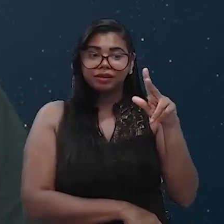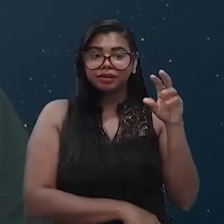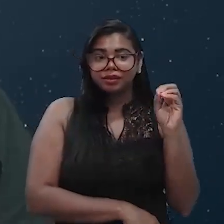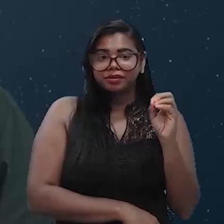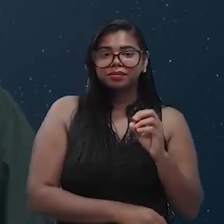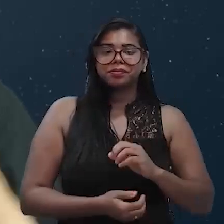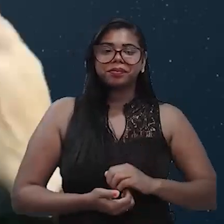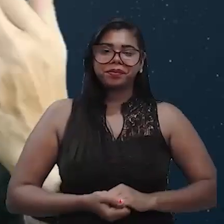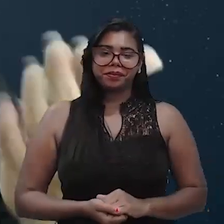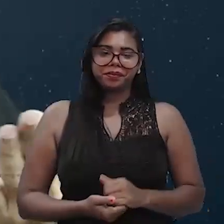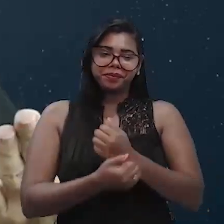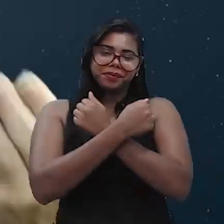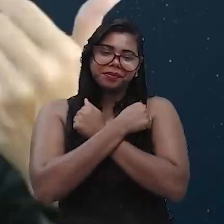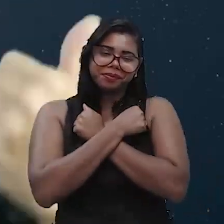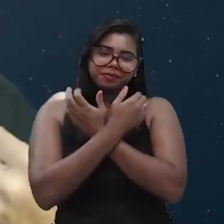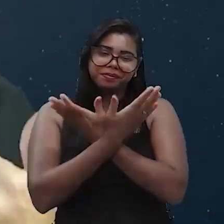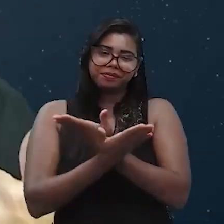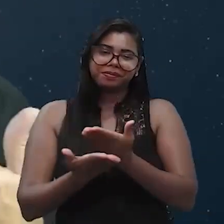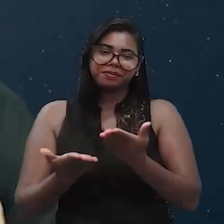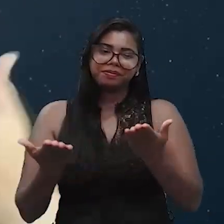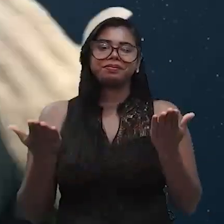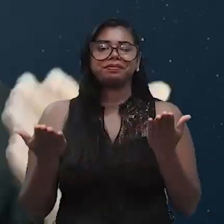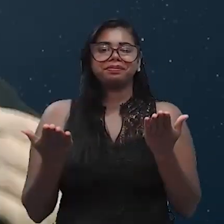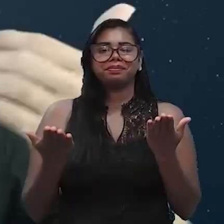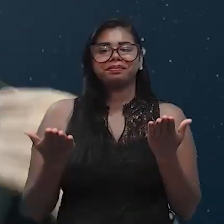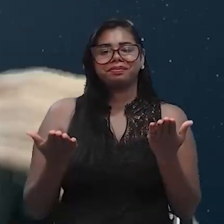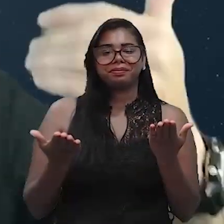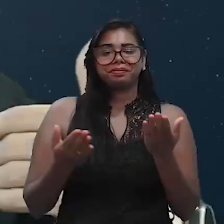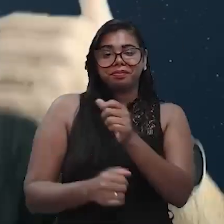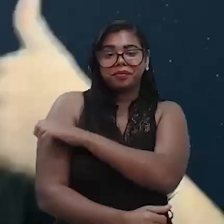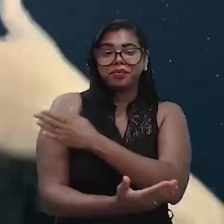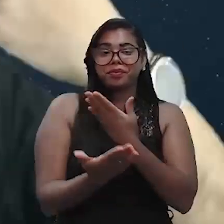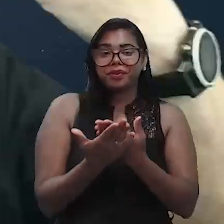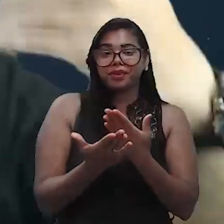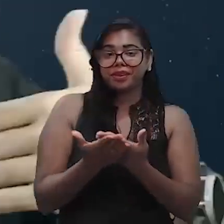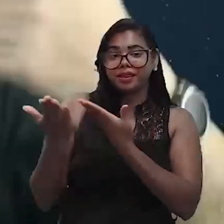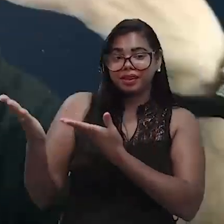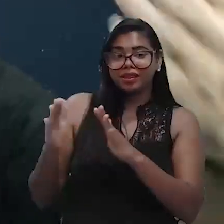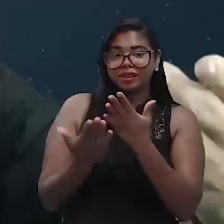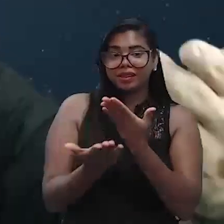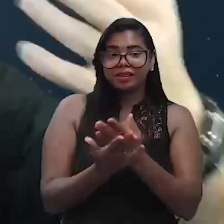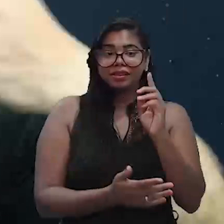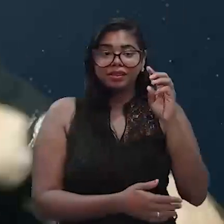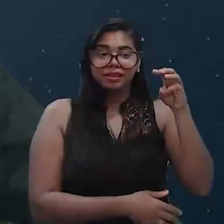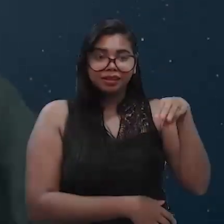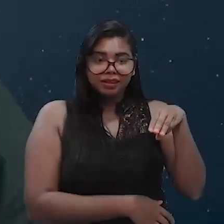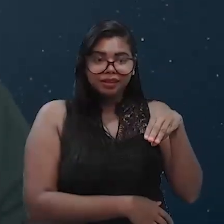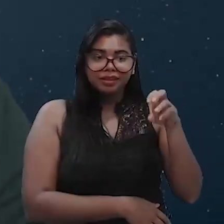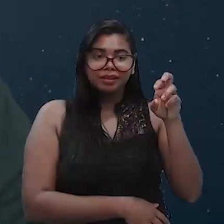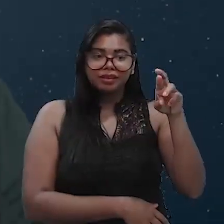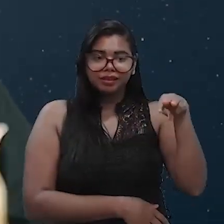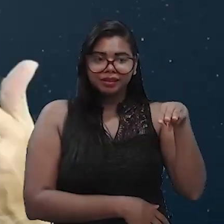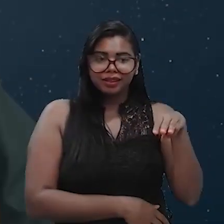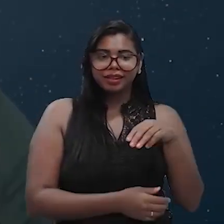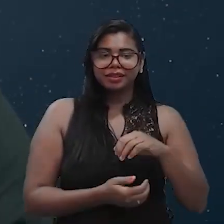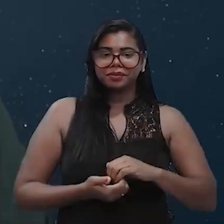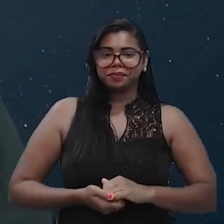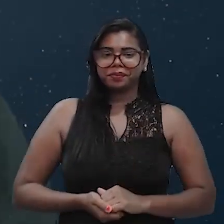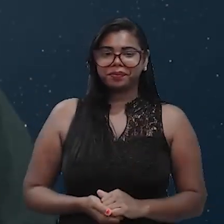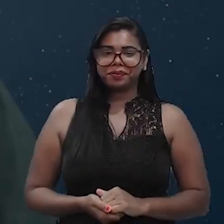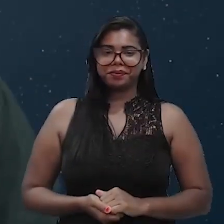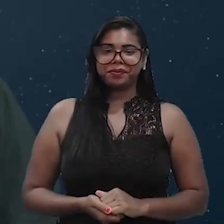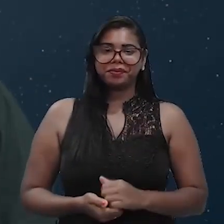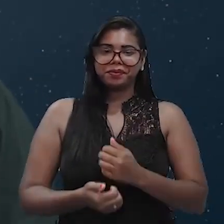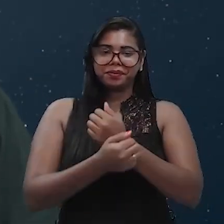grande abraço para você e um grande abraço para meus alunos da Escola Dom Sebastião, EREM Dom Sebastião Leme. Um grande abraço para